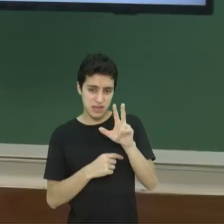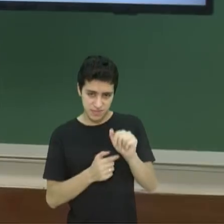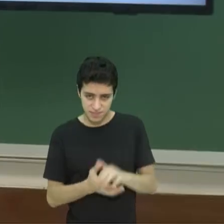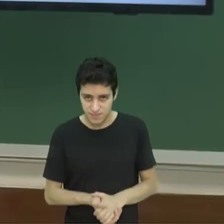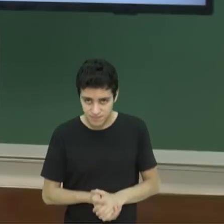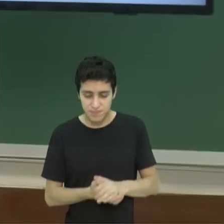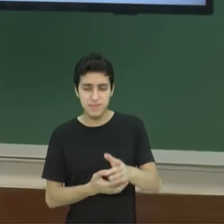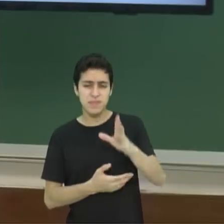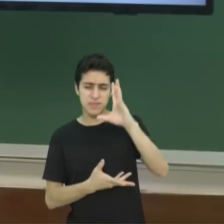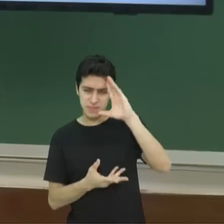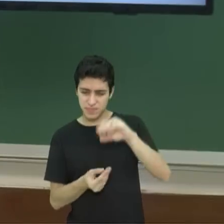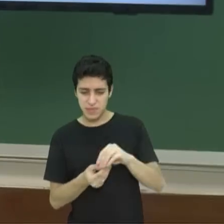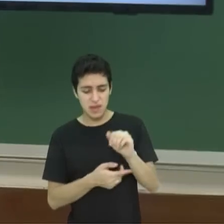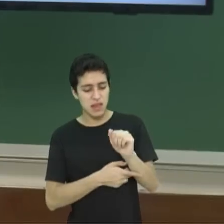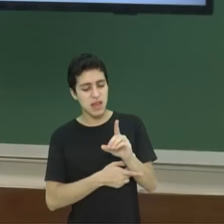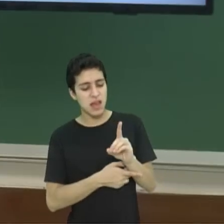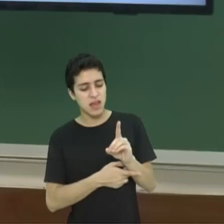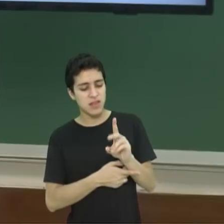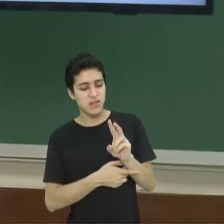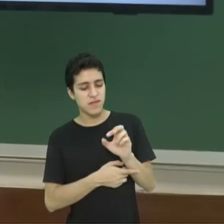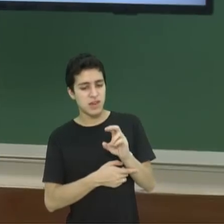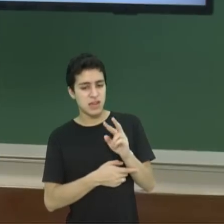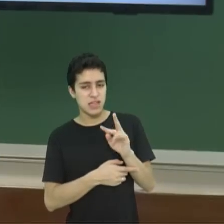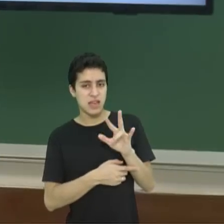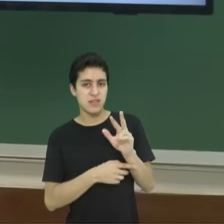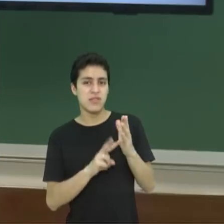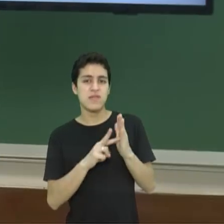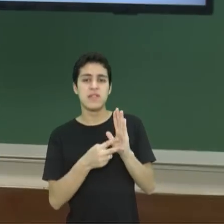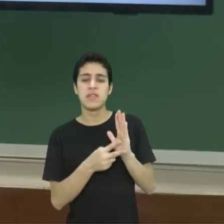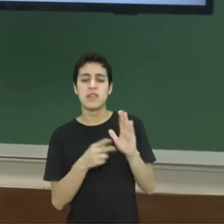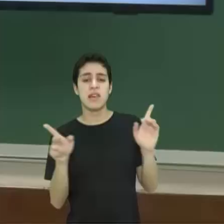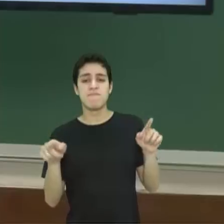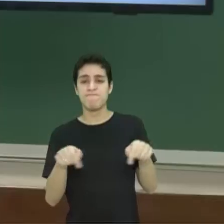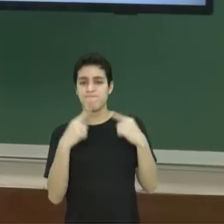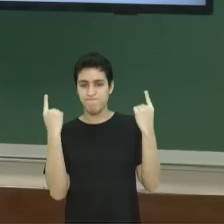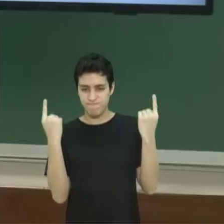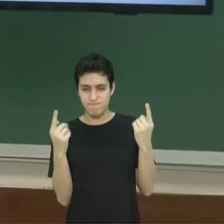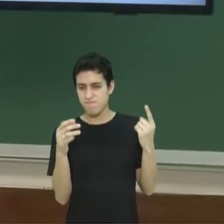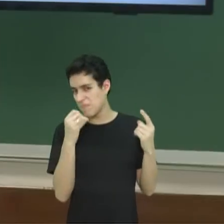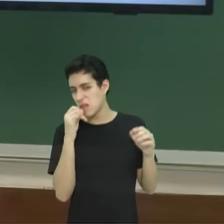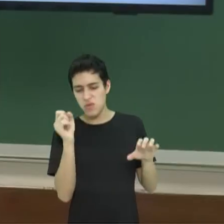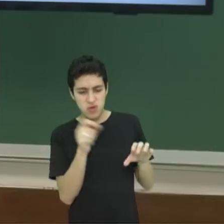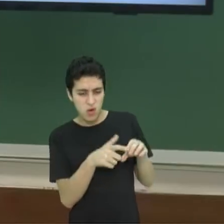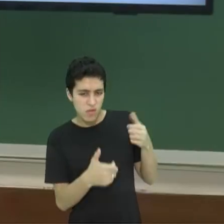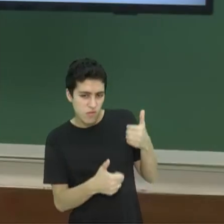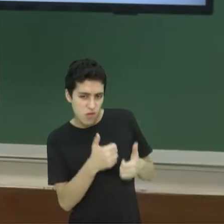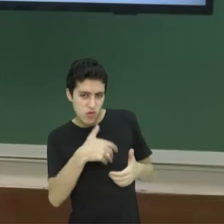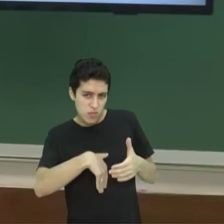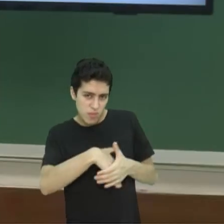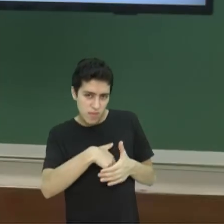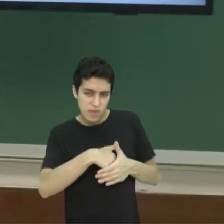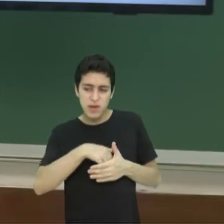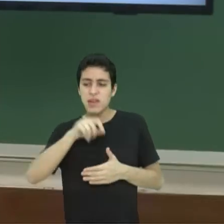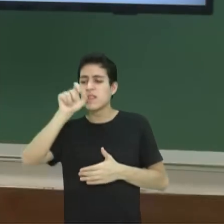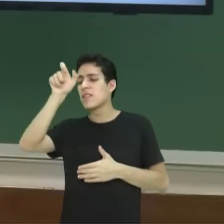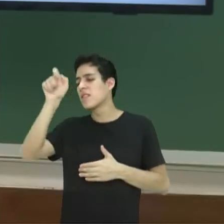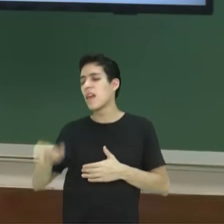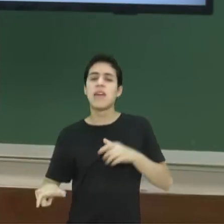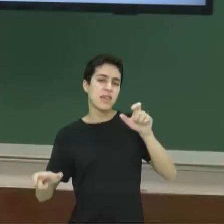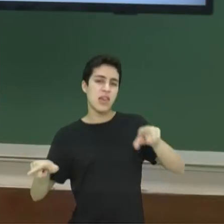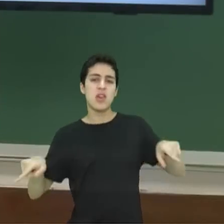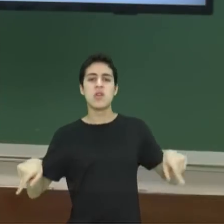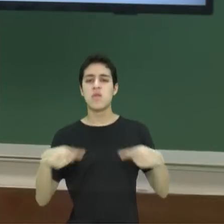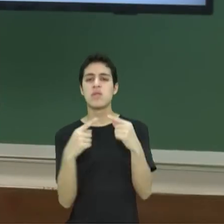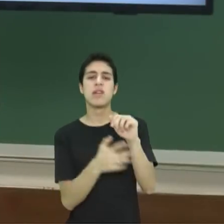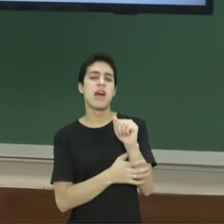esquecer, adversativo vem de adversário. Num jogo de futebol, quando eu tenho quem é o adversário? É o